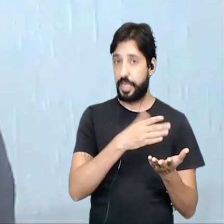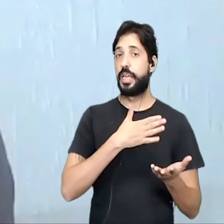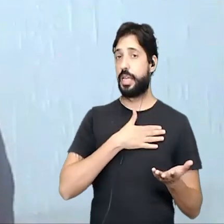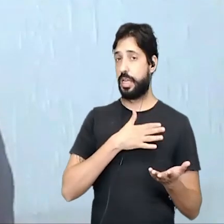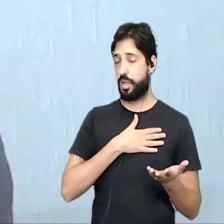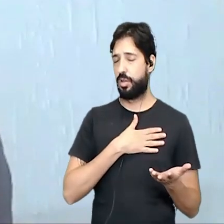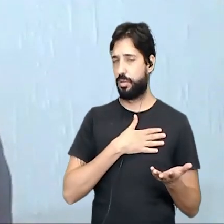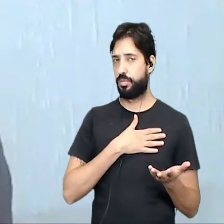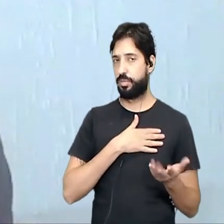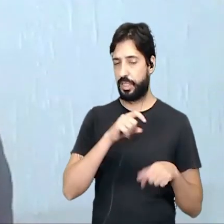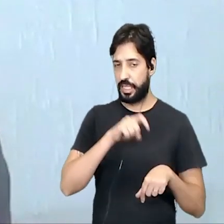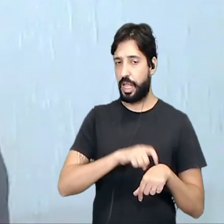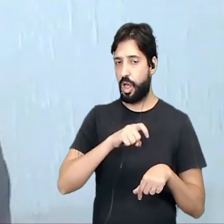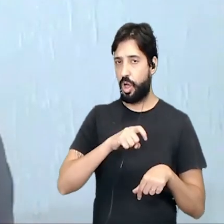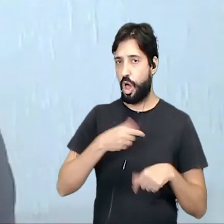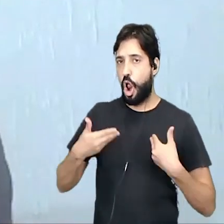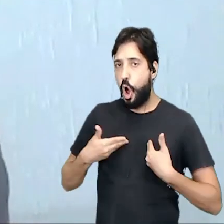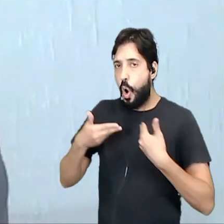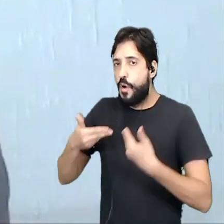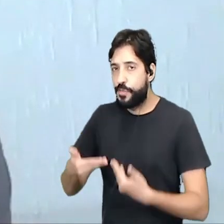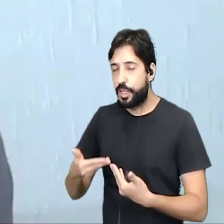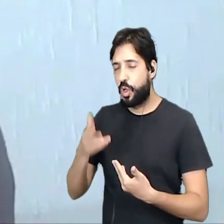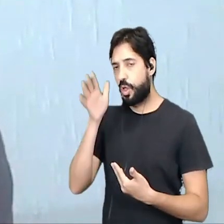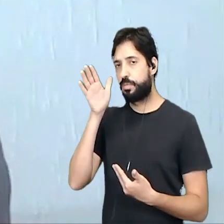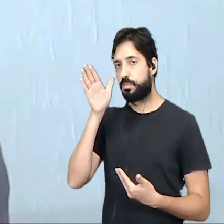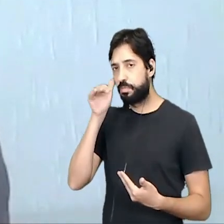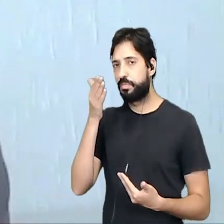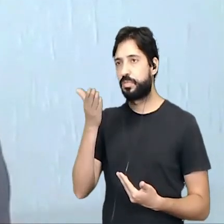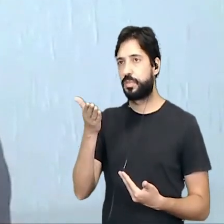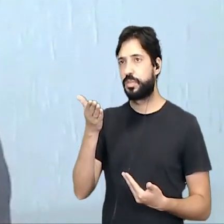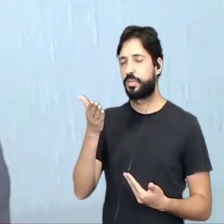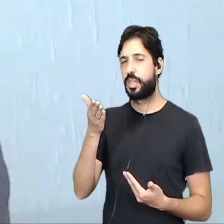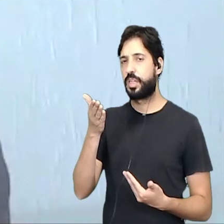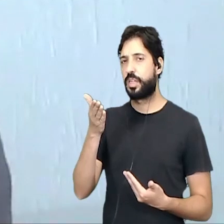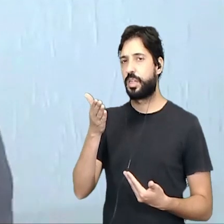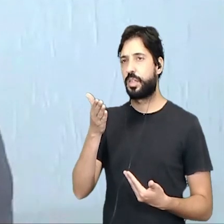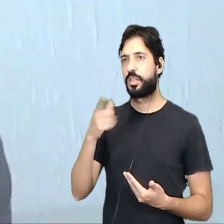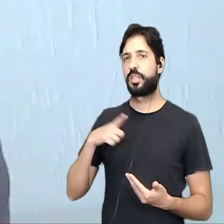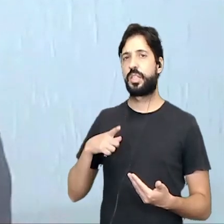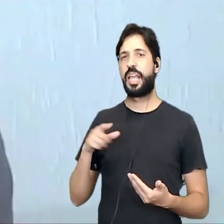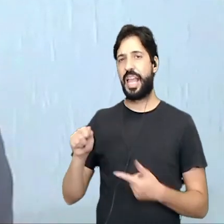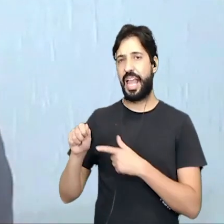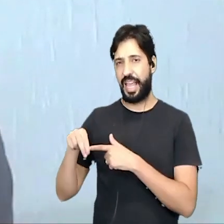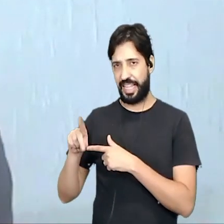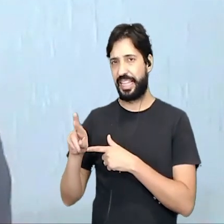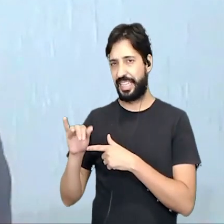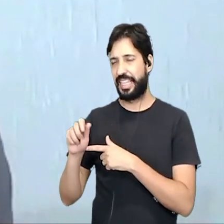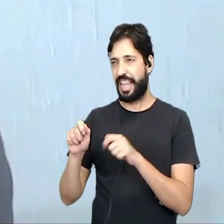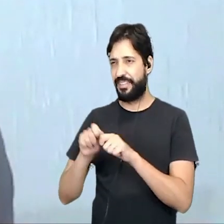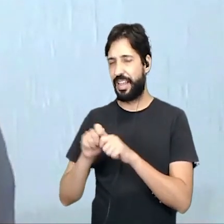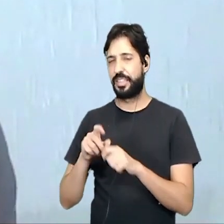Davi quanto eu, quando nós fomos convidados para ir ver um monólogo